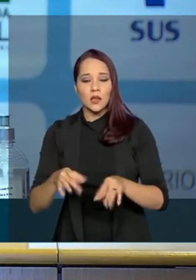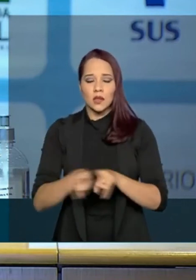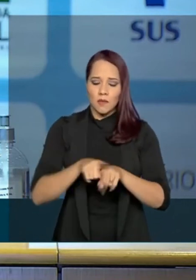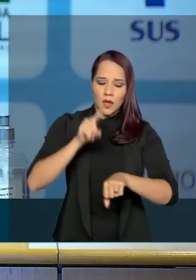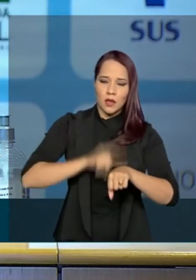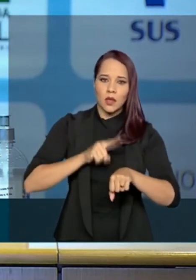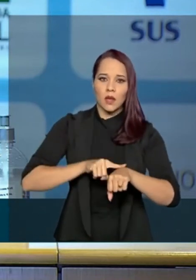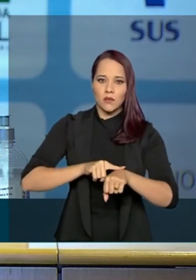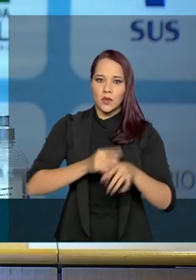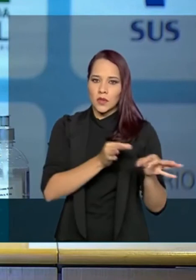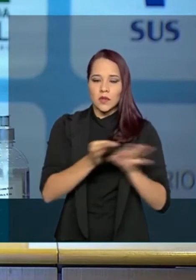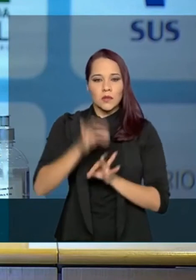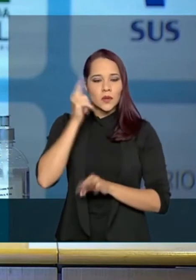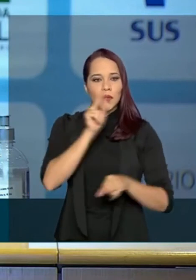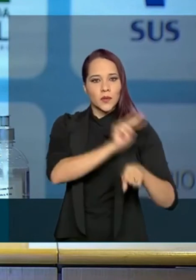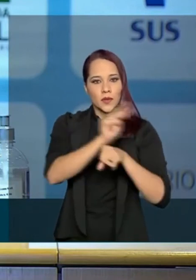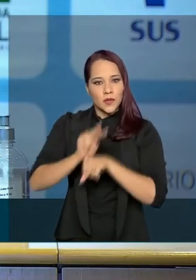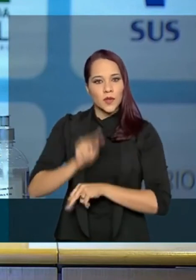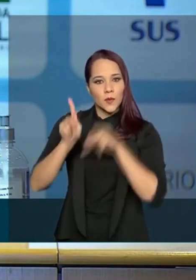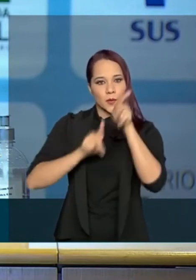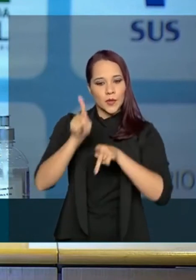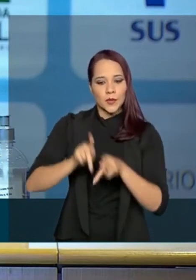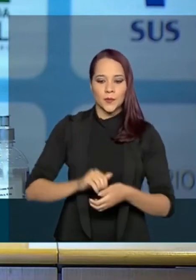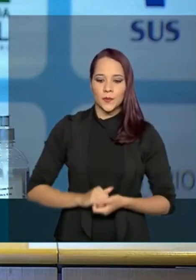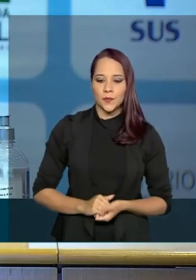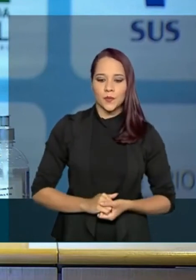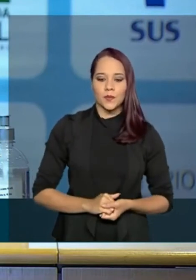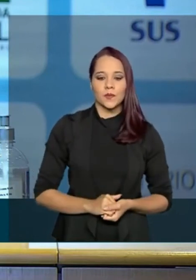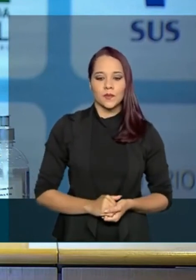tempo oportuno para imunizar a nossa população.